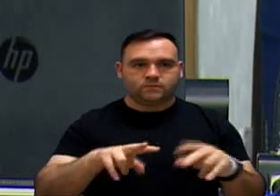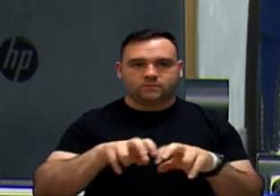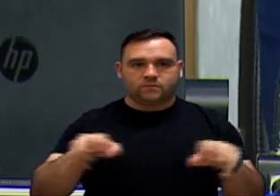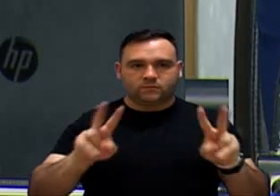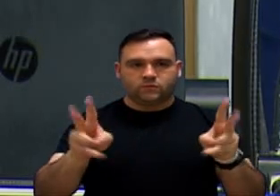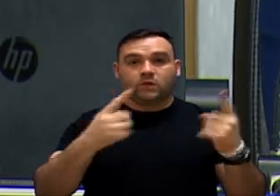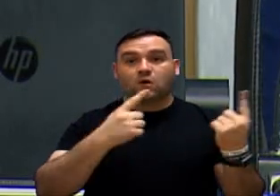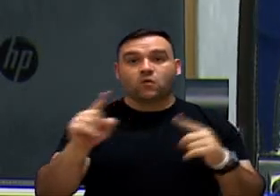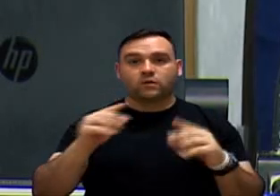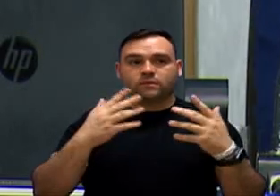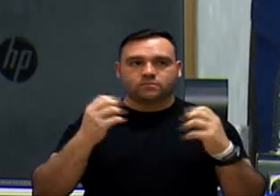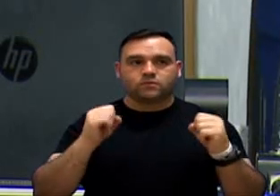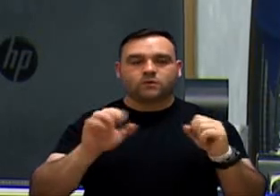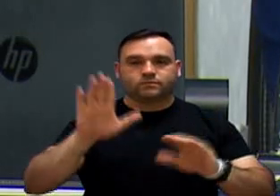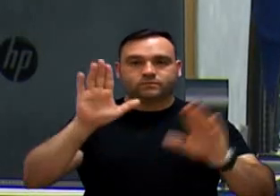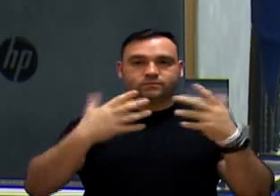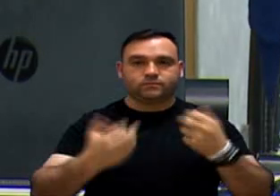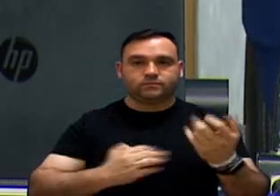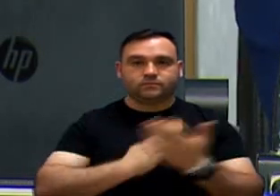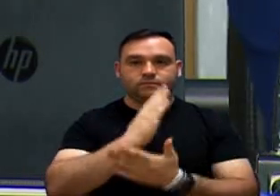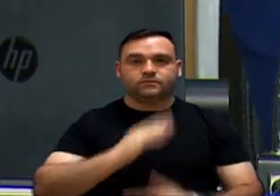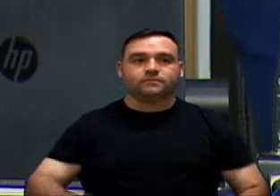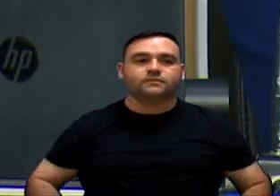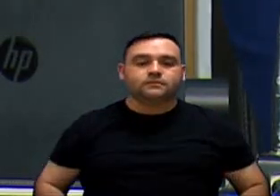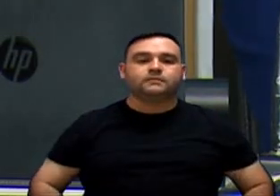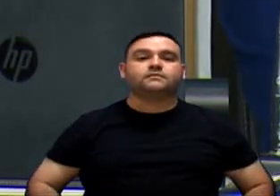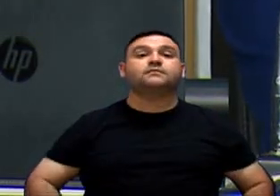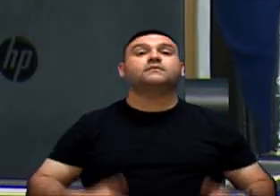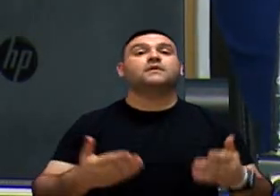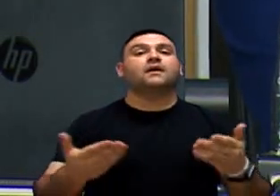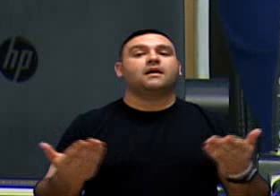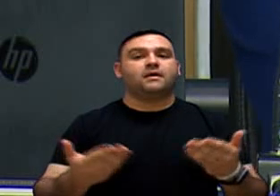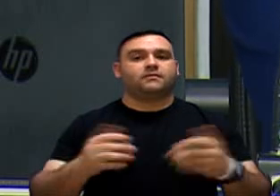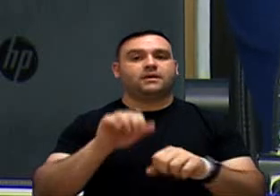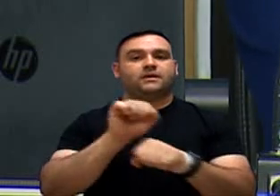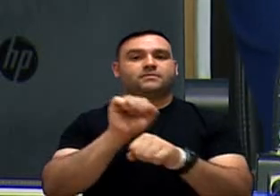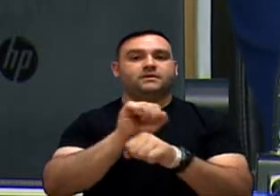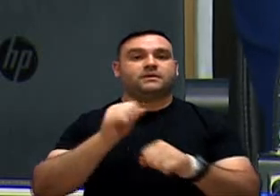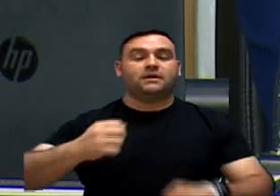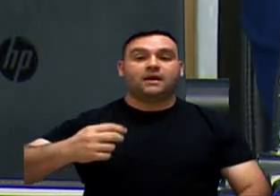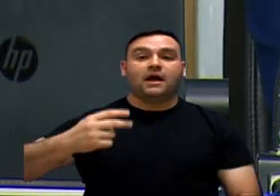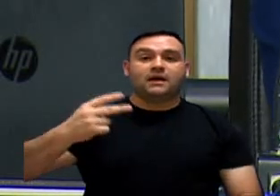os contrários se manifestem. Aprovado. Agora vamos esperar